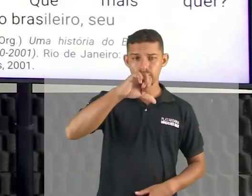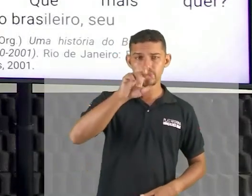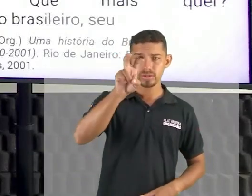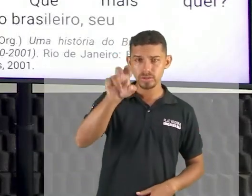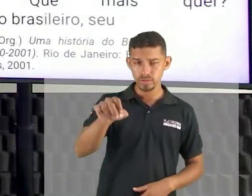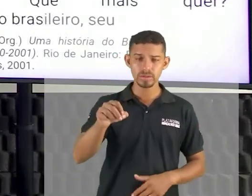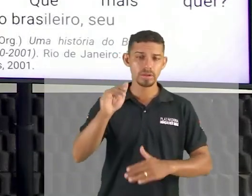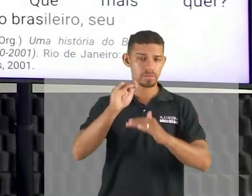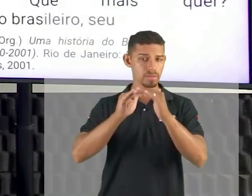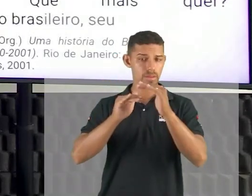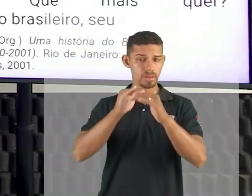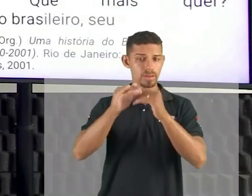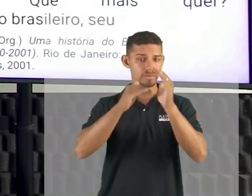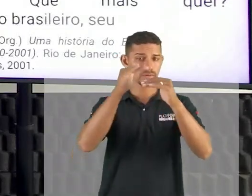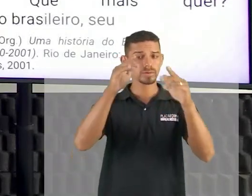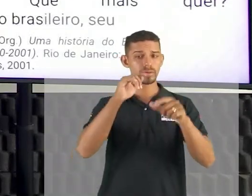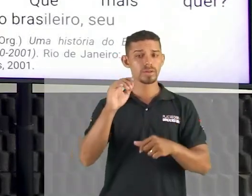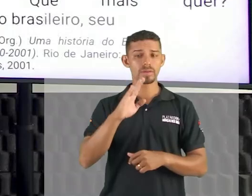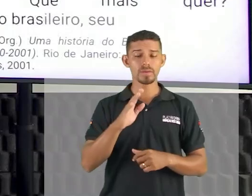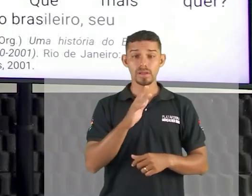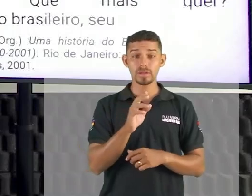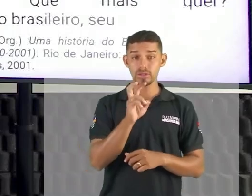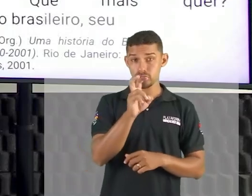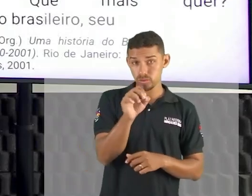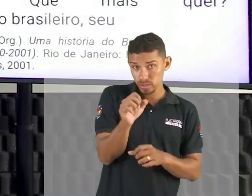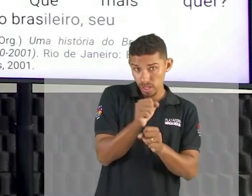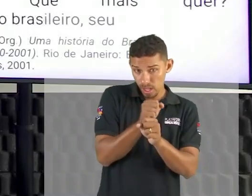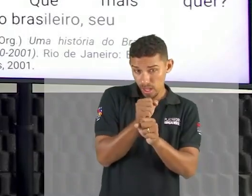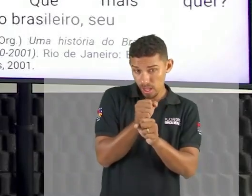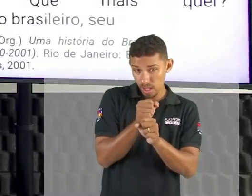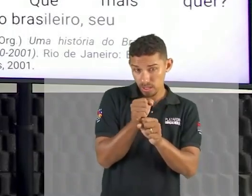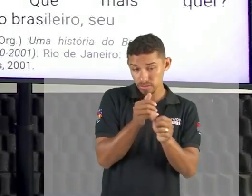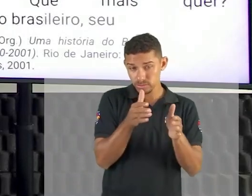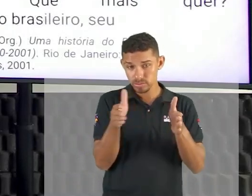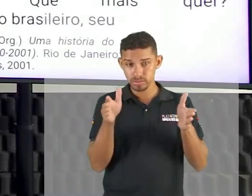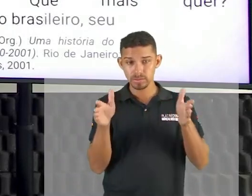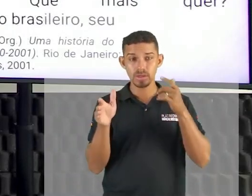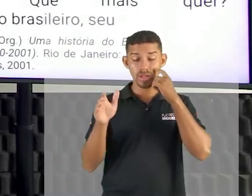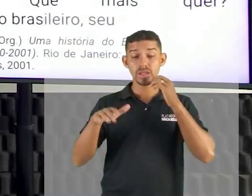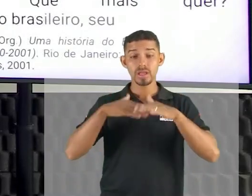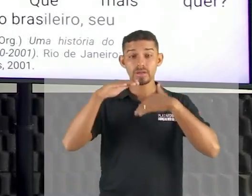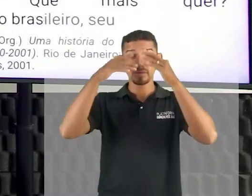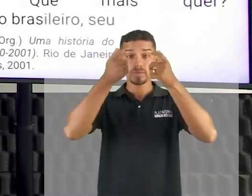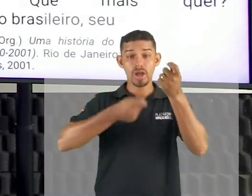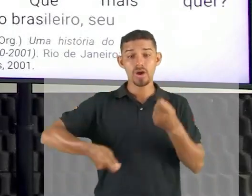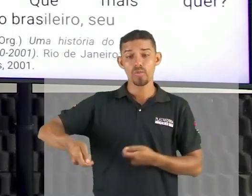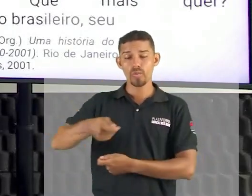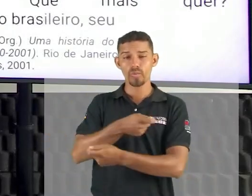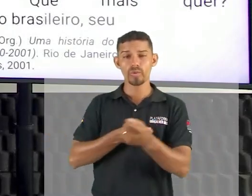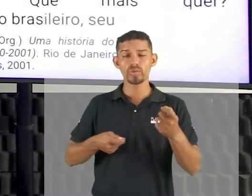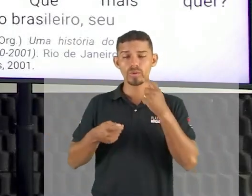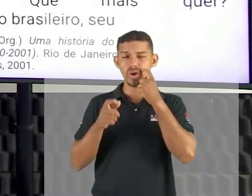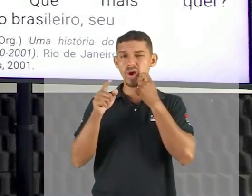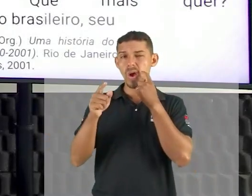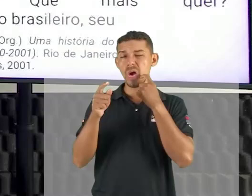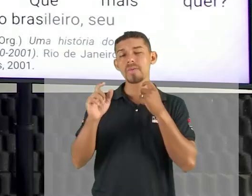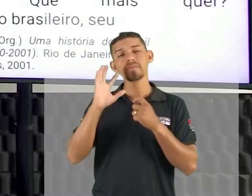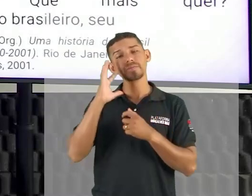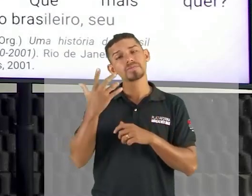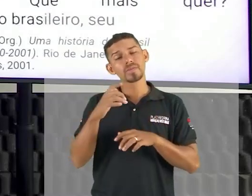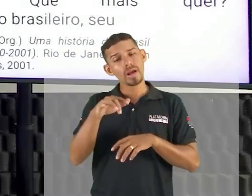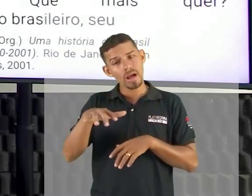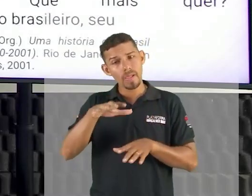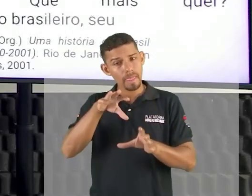desenvolvimentismo do Brasil. Então, a ideia dos 50 anos em 5 em desenvolvimento econômico levou,